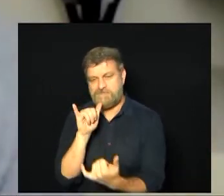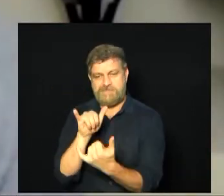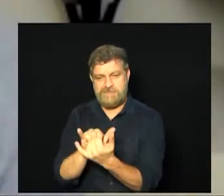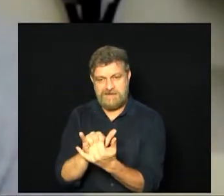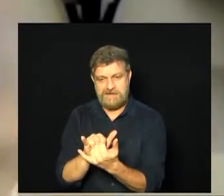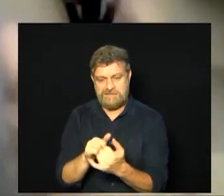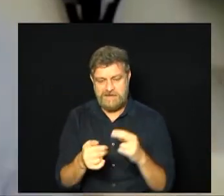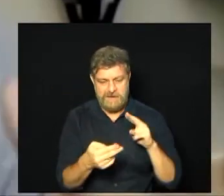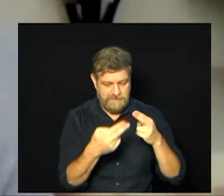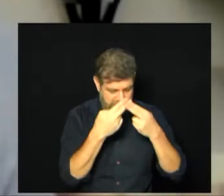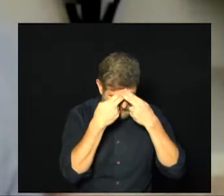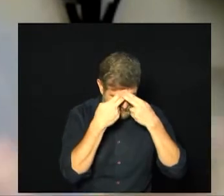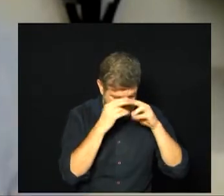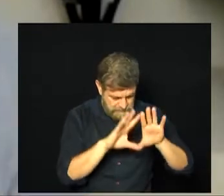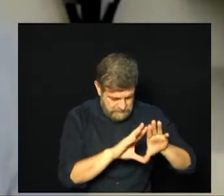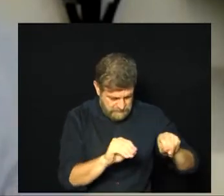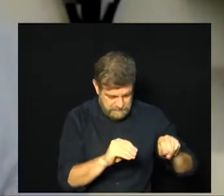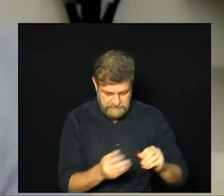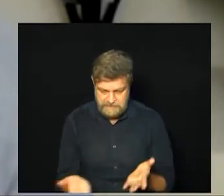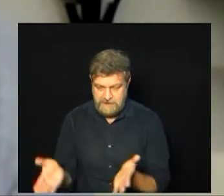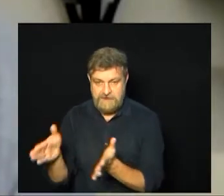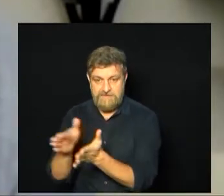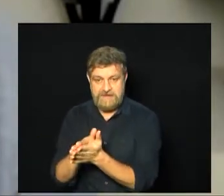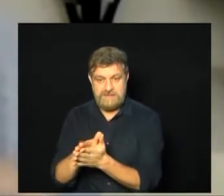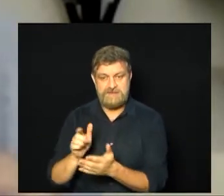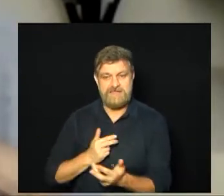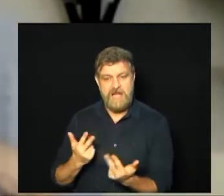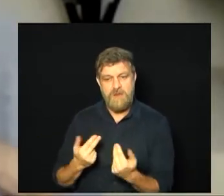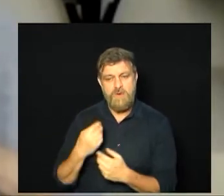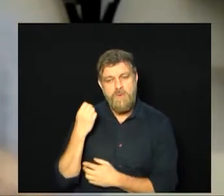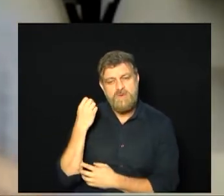desse grande trauma. E fecho o livro com uma viagem,